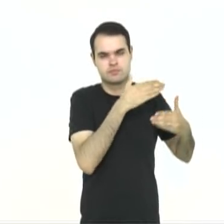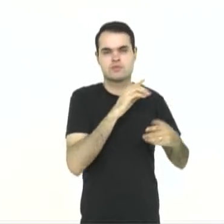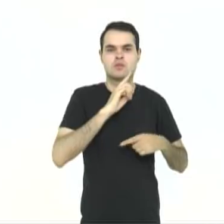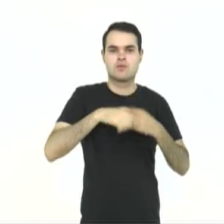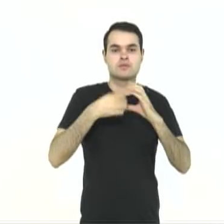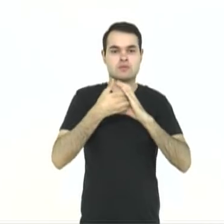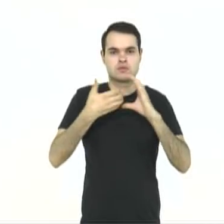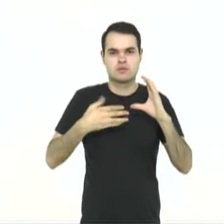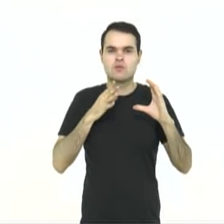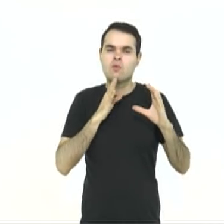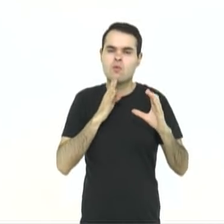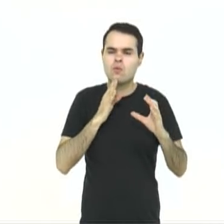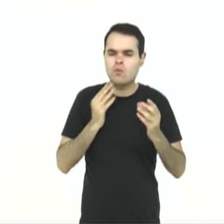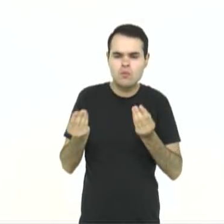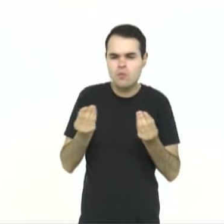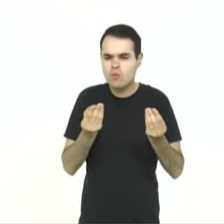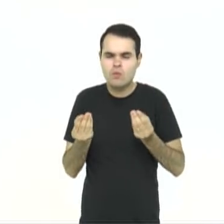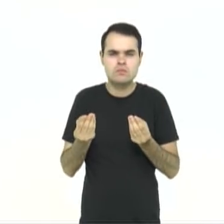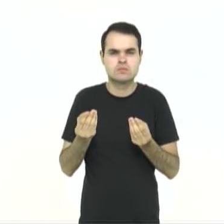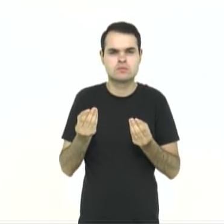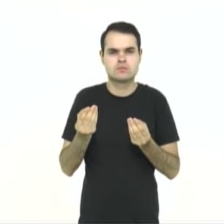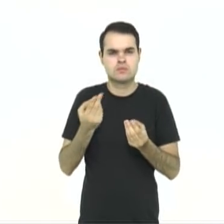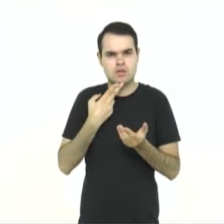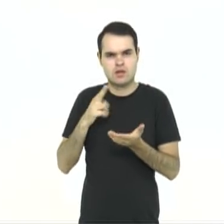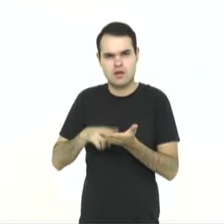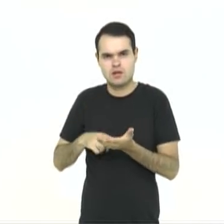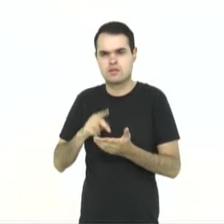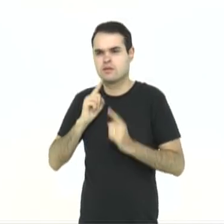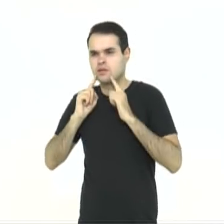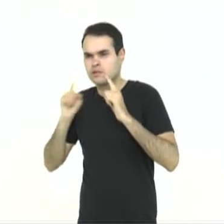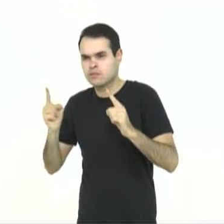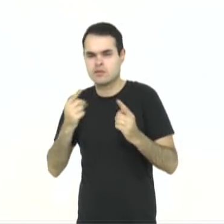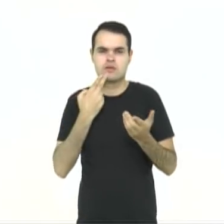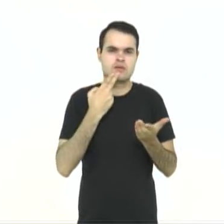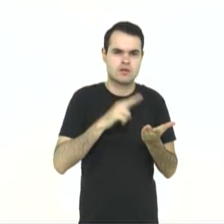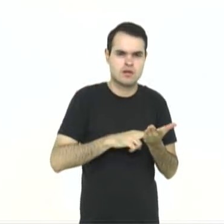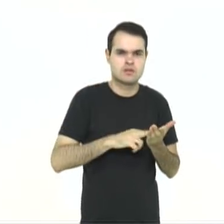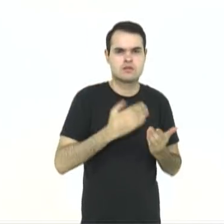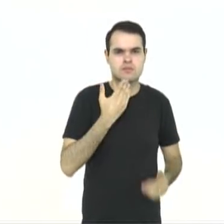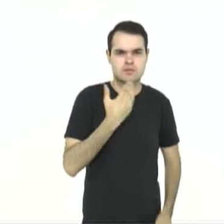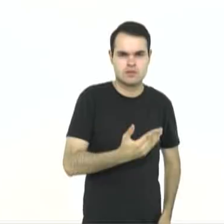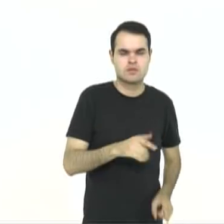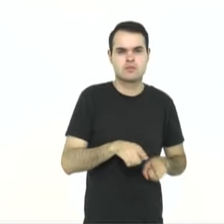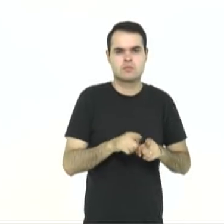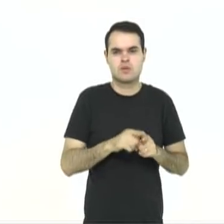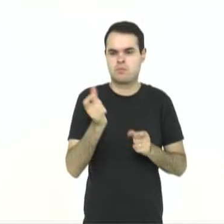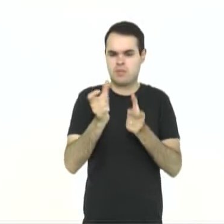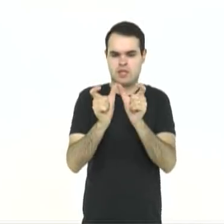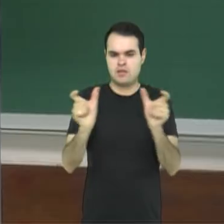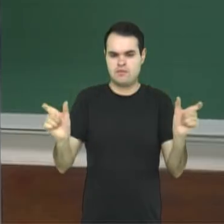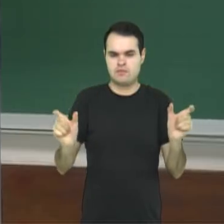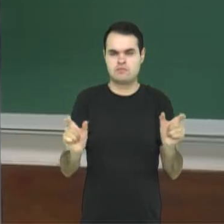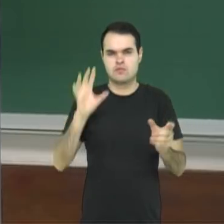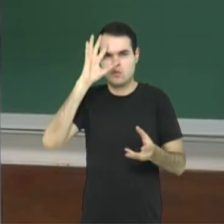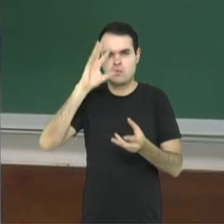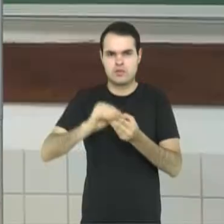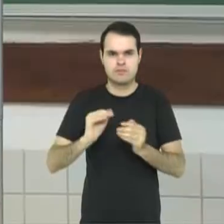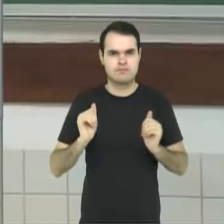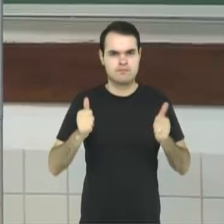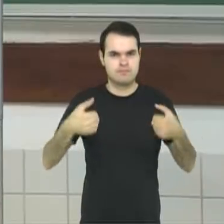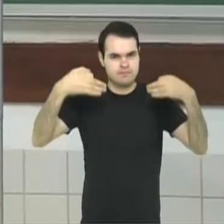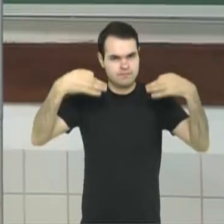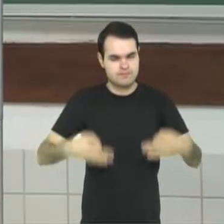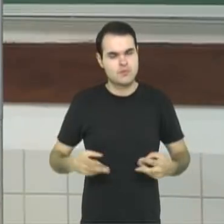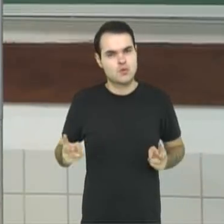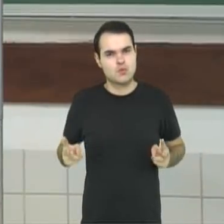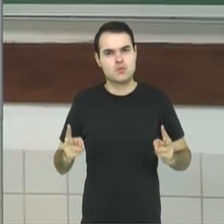as características de uma carta de reclamação e de solicitação e inferimos o significado de palavras ou expressões, certo?